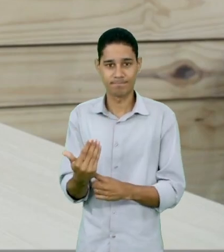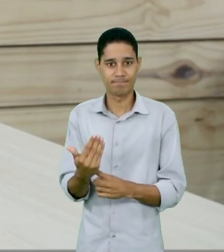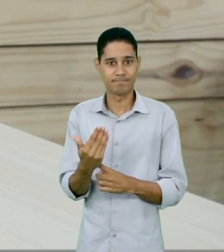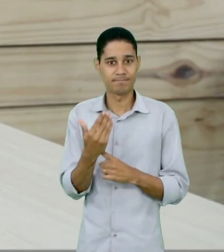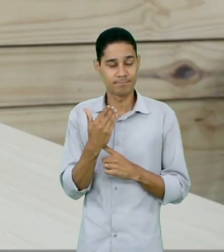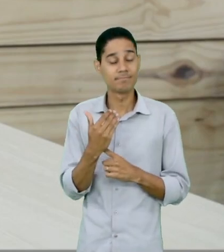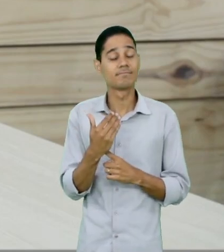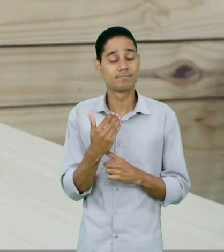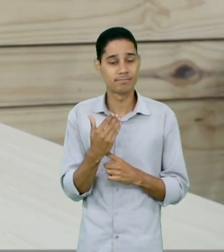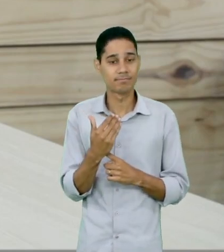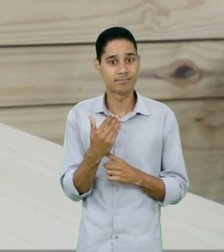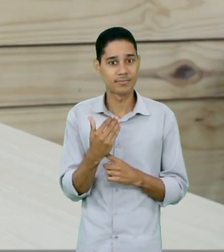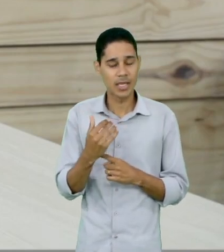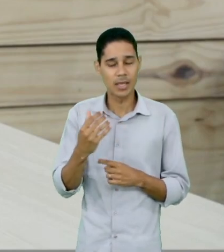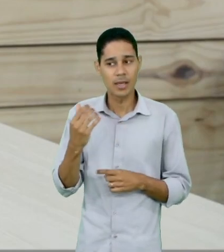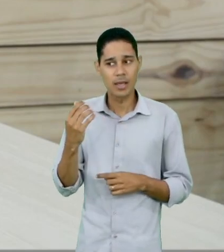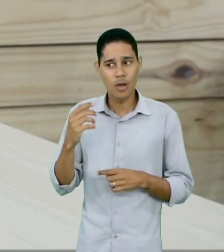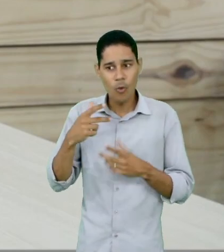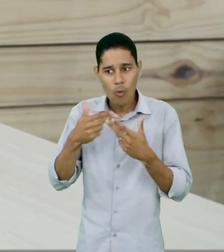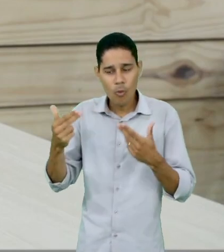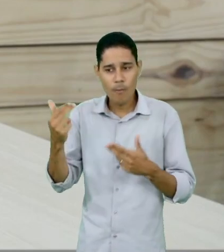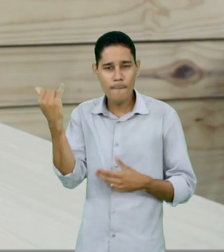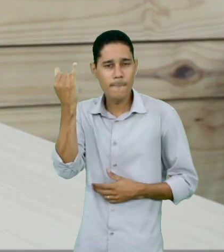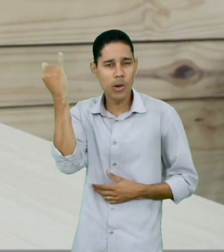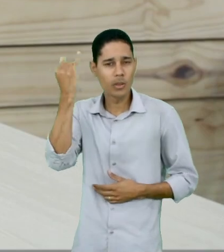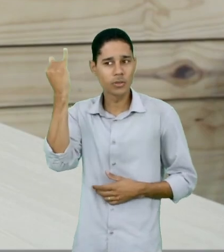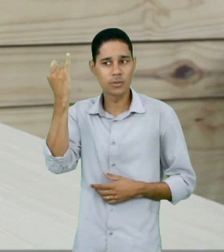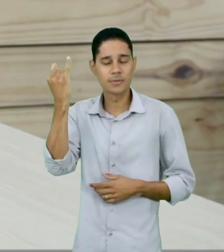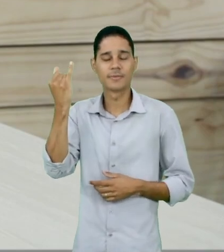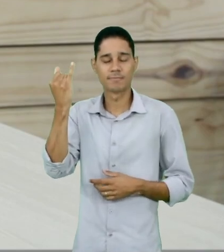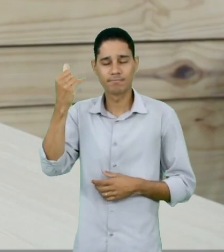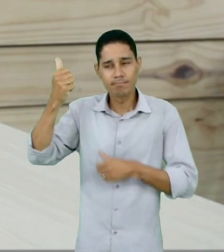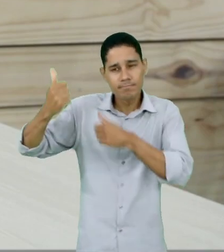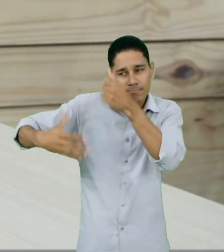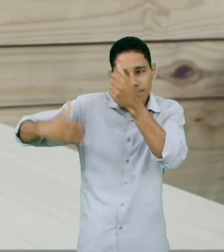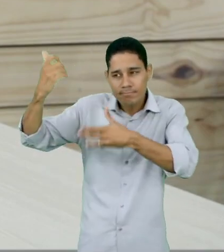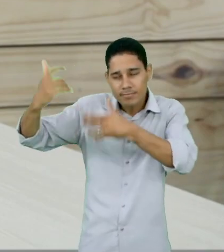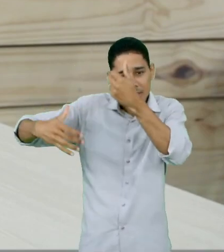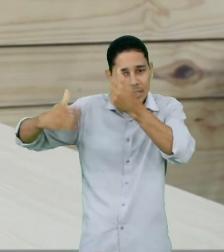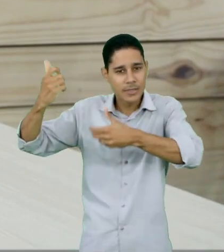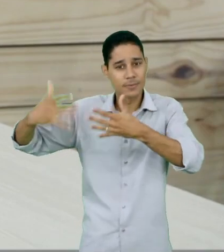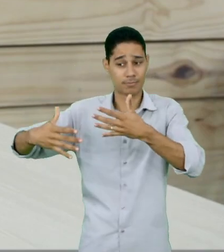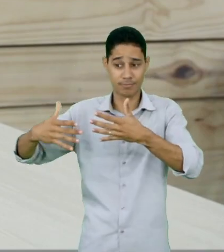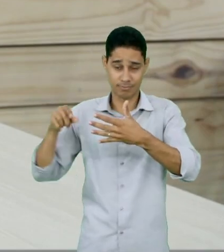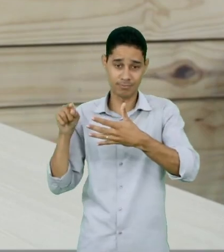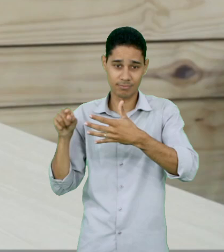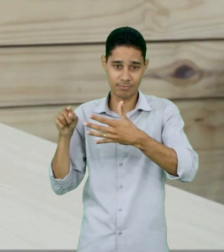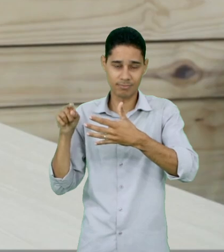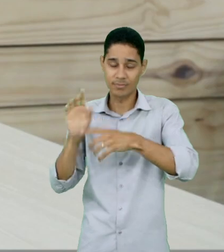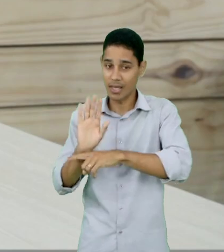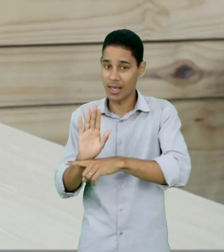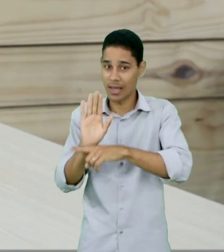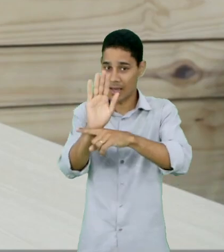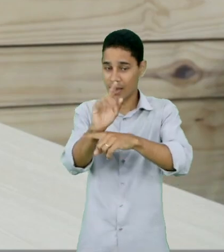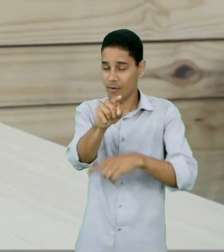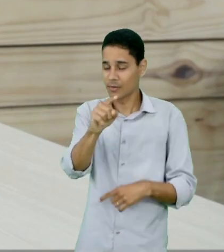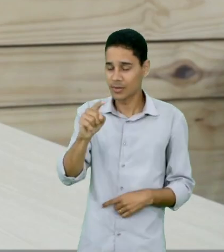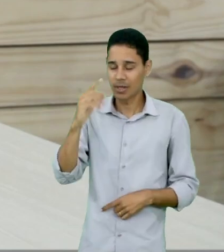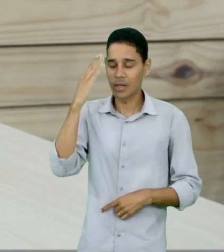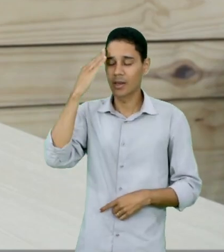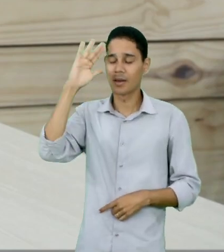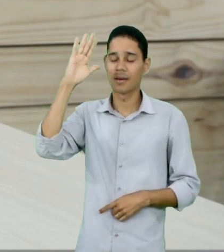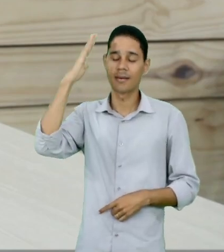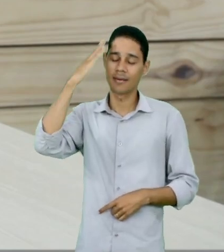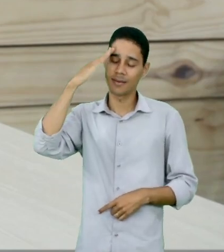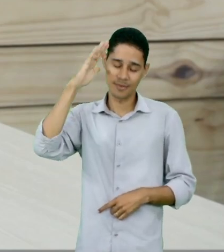situações bem interessantes, né? Explicações importantes também para que você compreenda como é que a